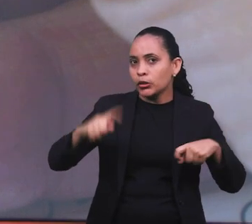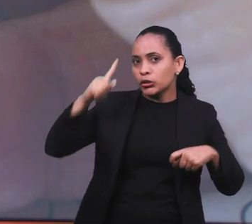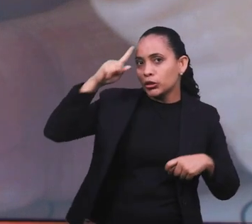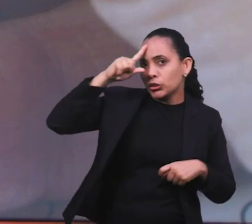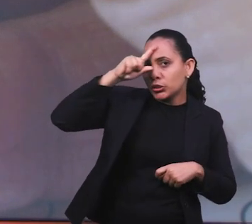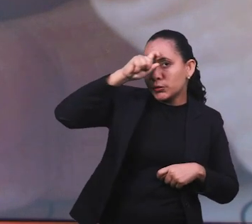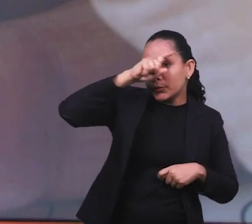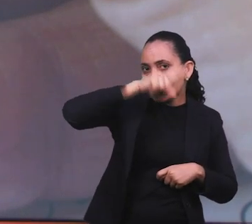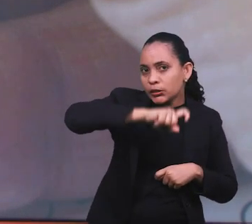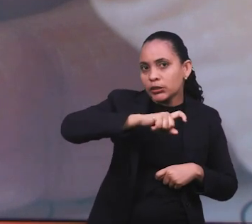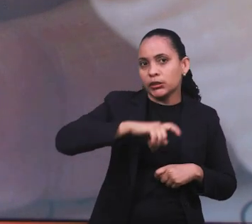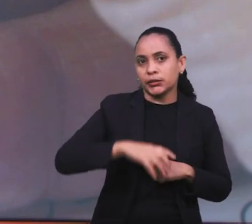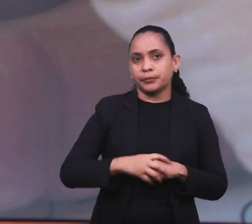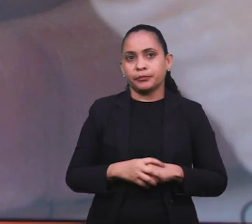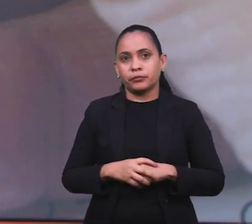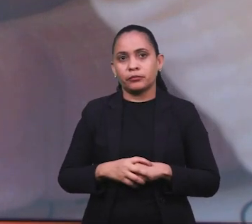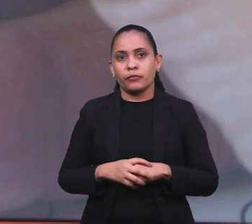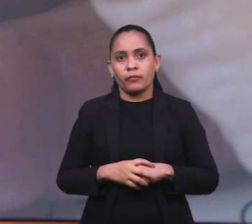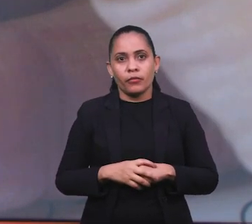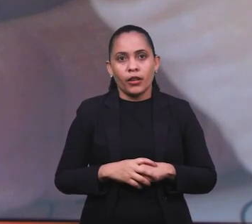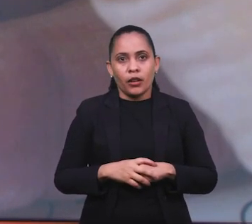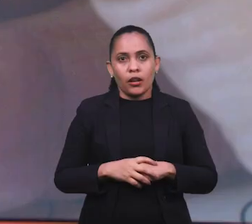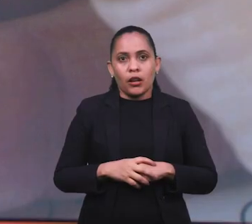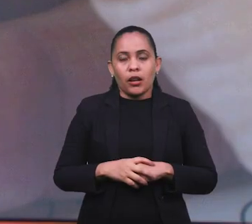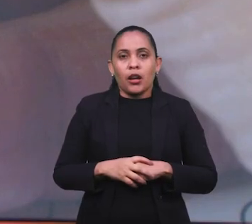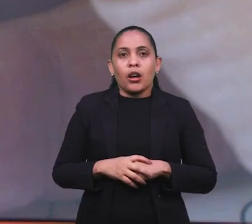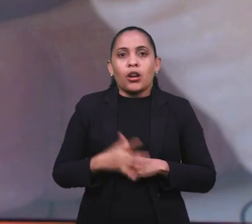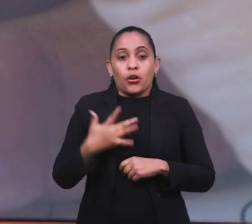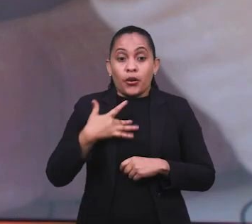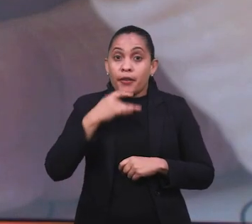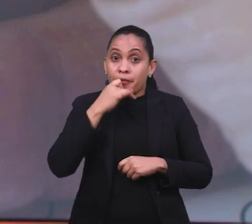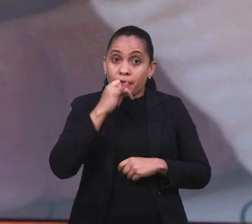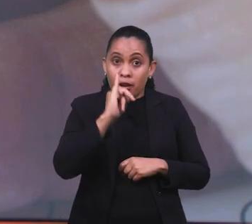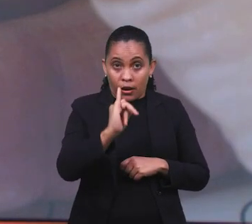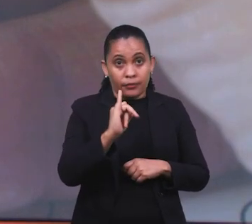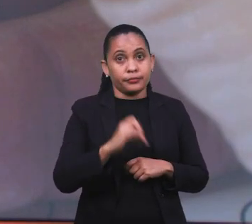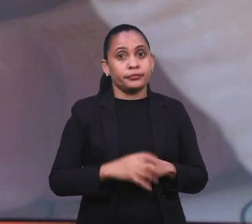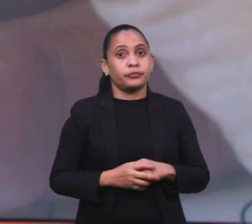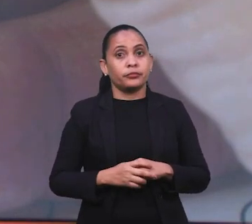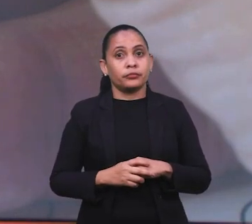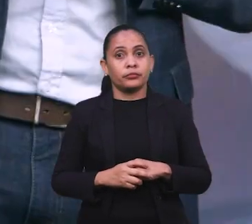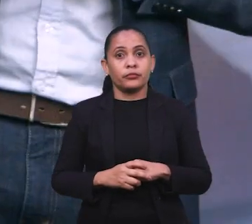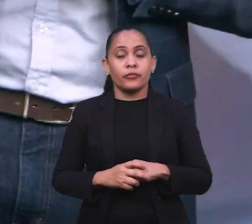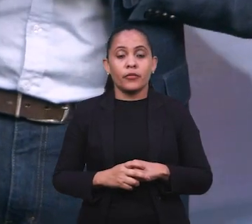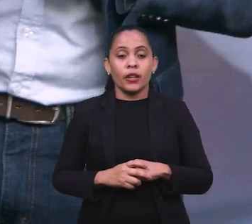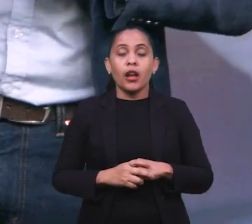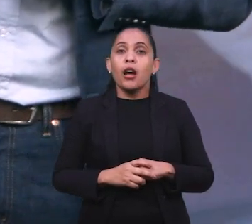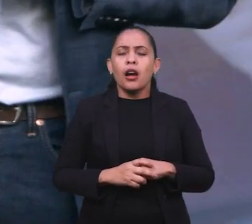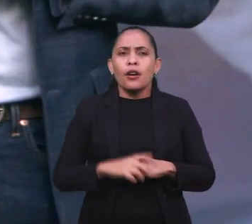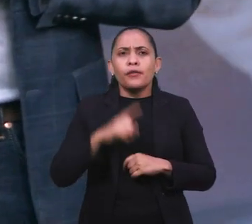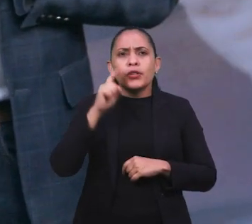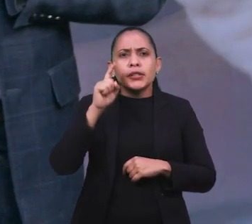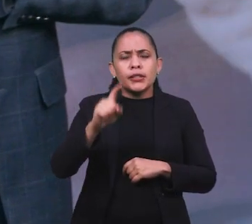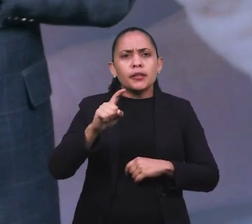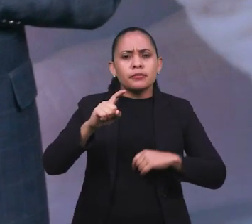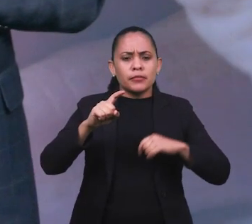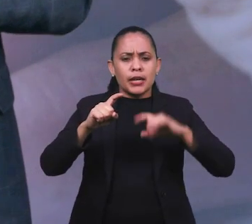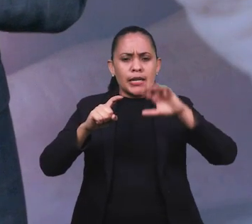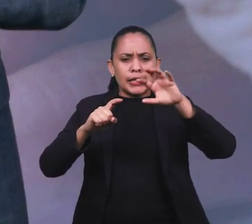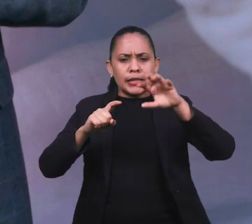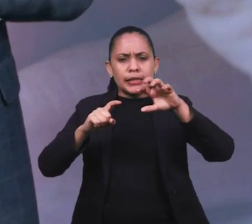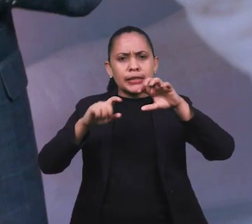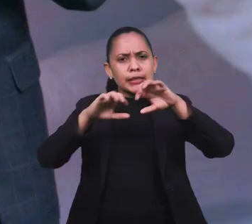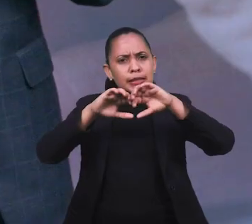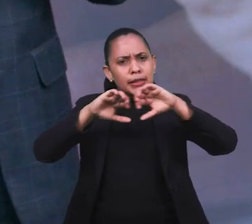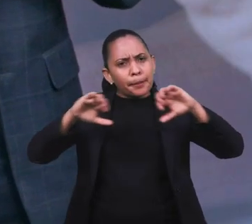seja difícil, que seja grande, sabe uma dica que eu quero trazer para você? Divida ele em pequenas